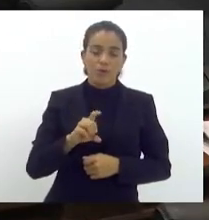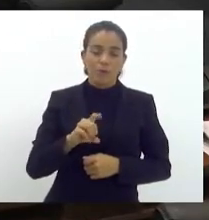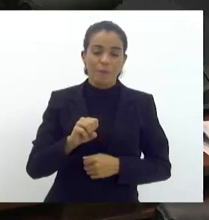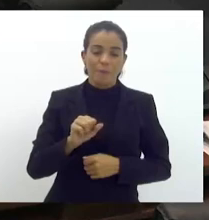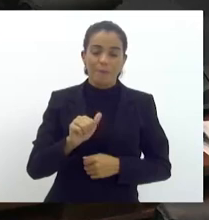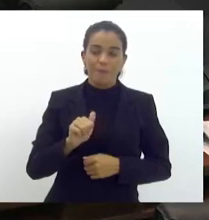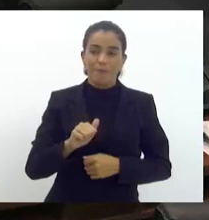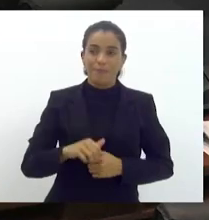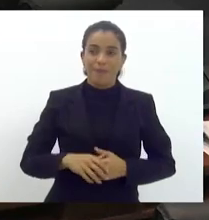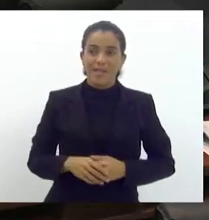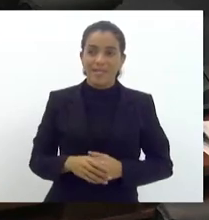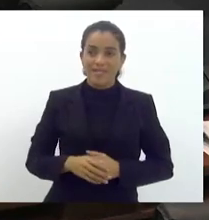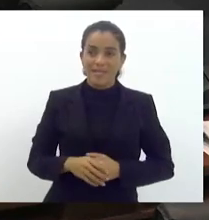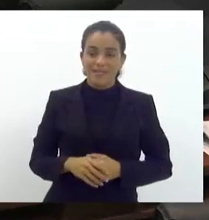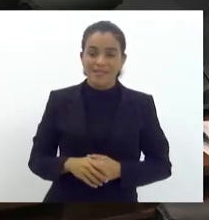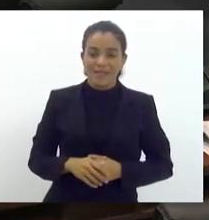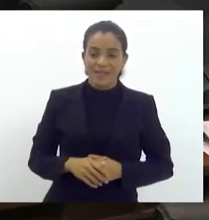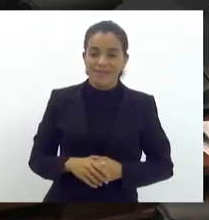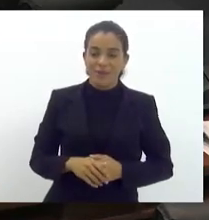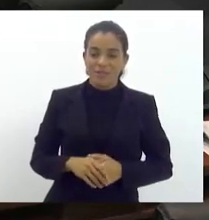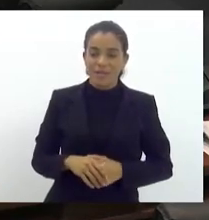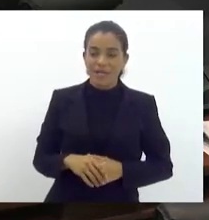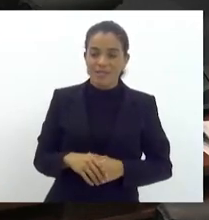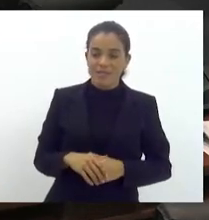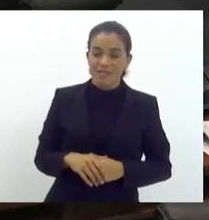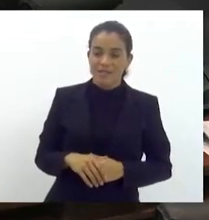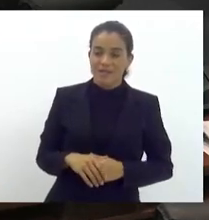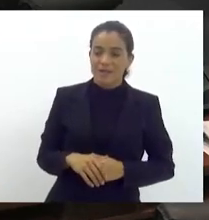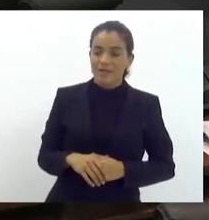Deputado Jair Bittencourt por favor